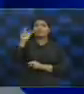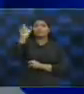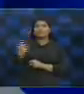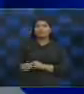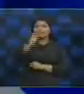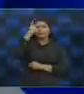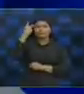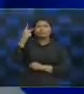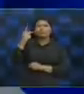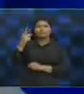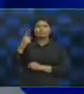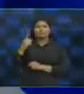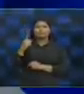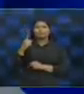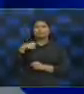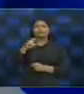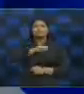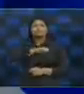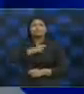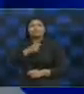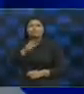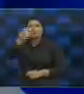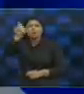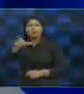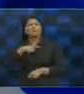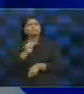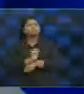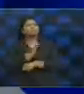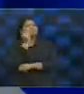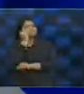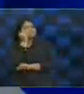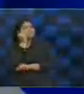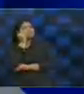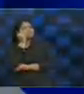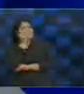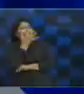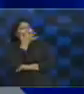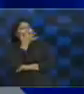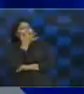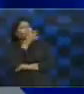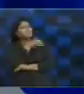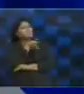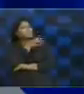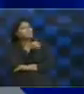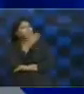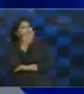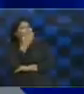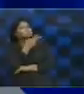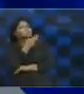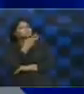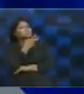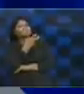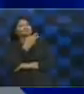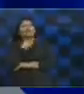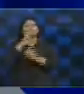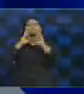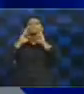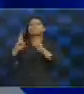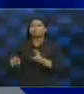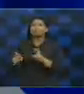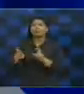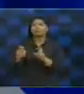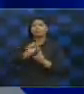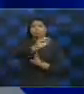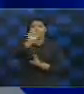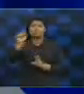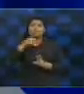que eu tenho para com quem está querendo tirar dúvidas nesse debate, se é que as tem. Mas a dúvida sempre